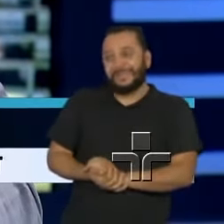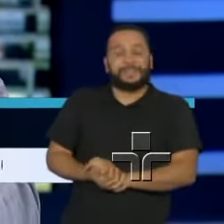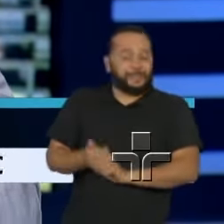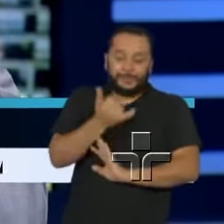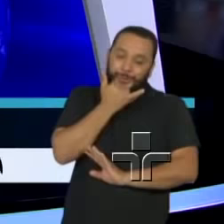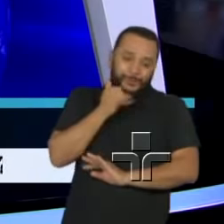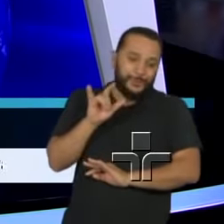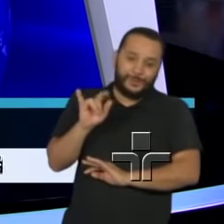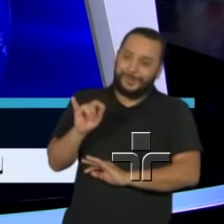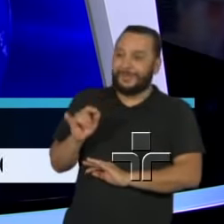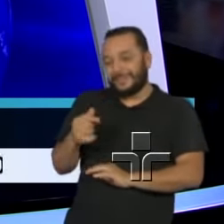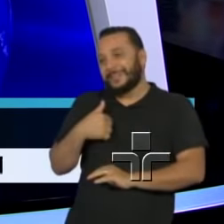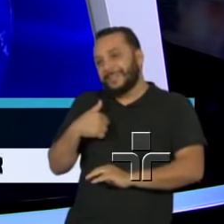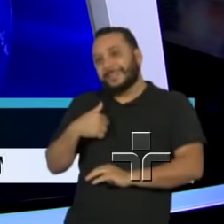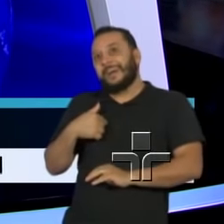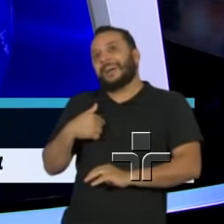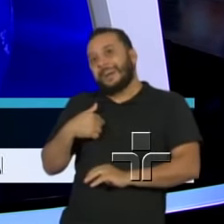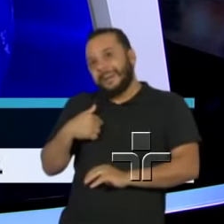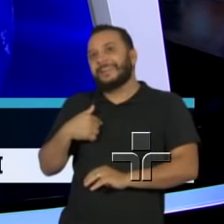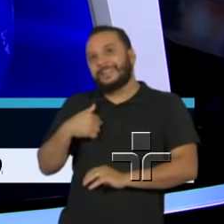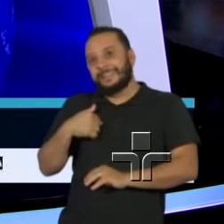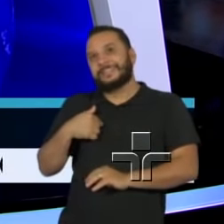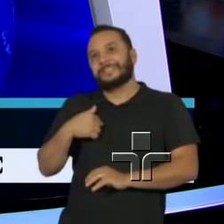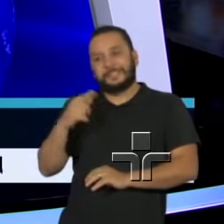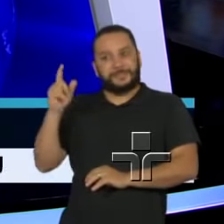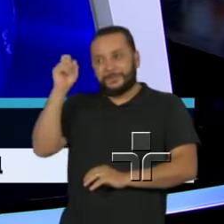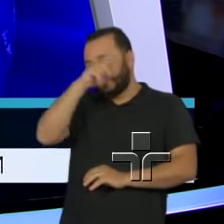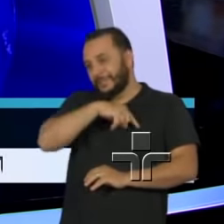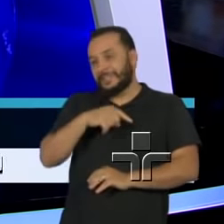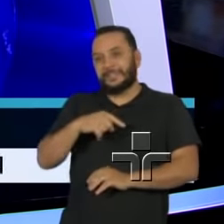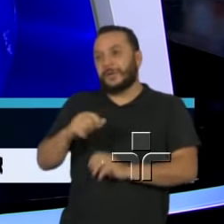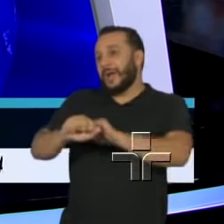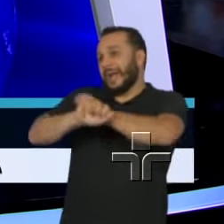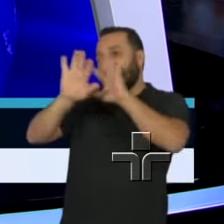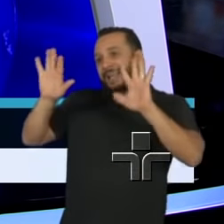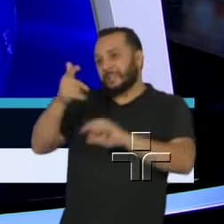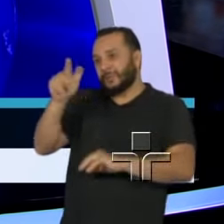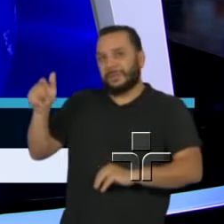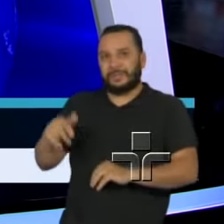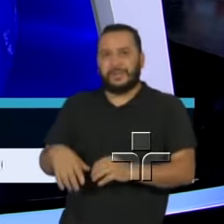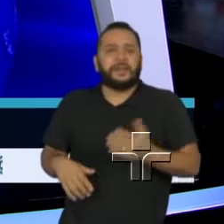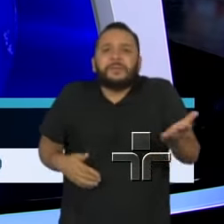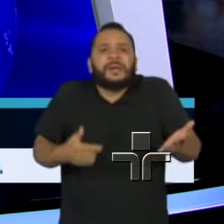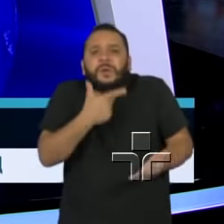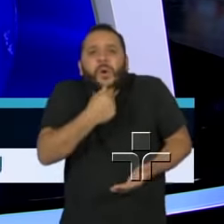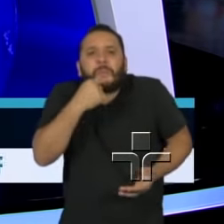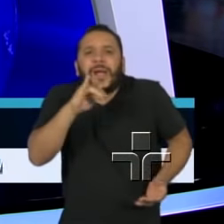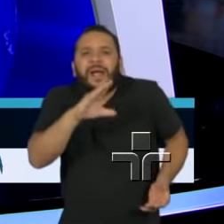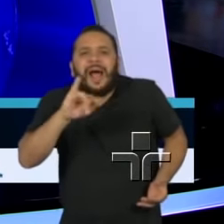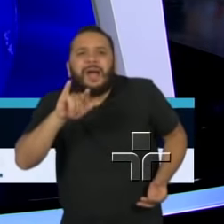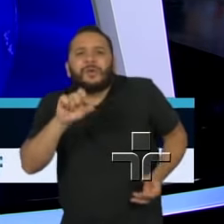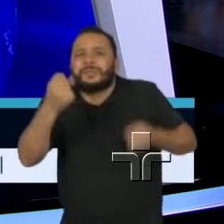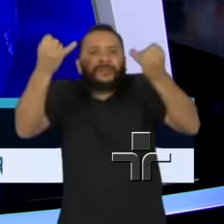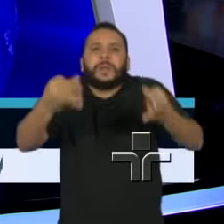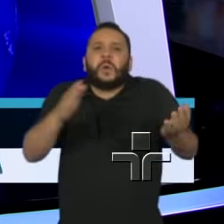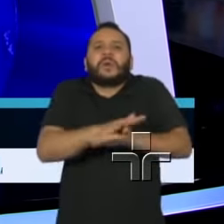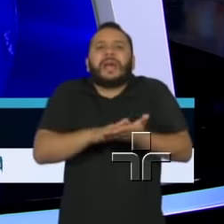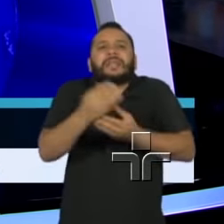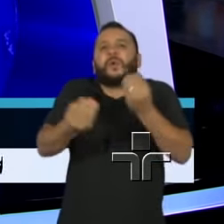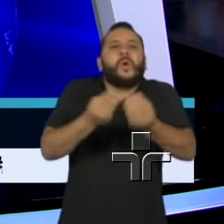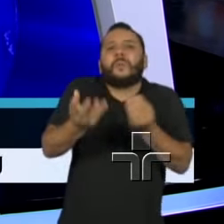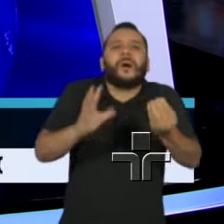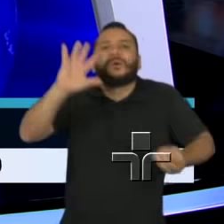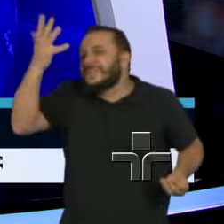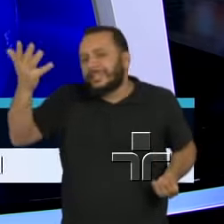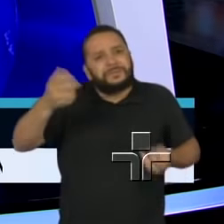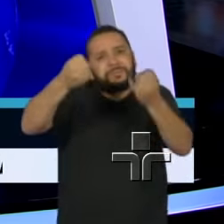relator. É uma nebulosidade terrível, uma ele mesmo falta não falou de transparência. Como é que foi, né? Como foram as coisas, algumas coisas